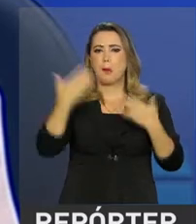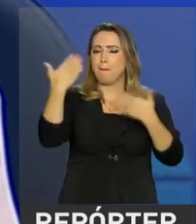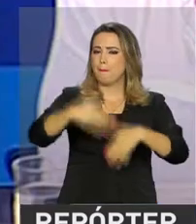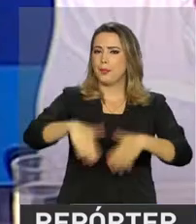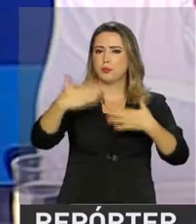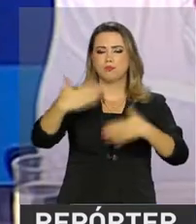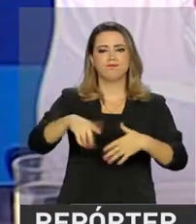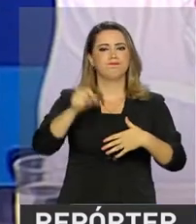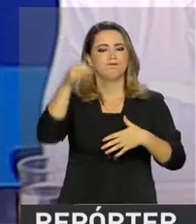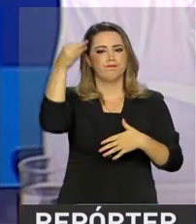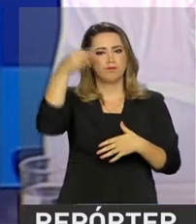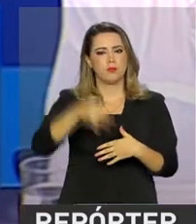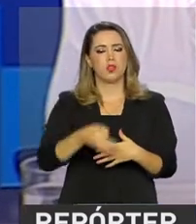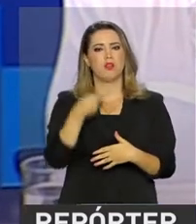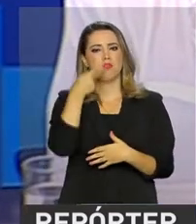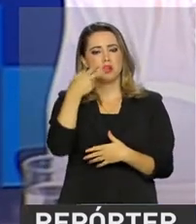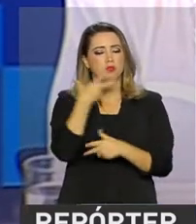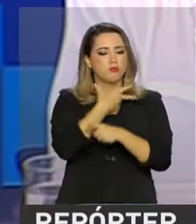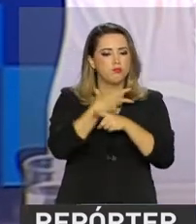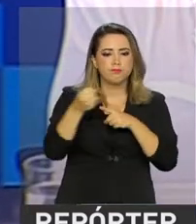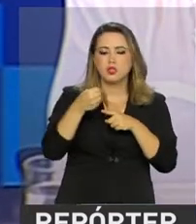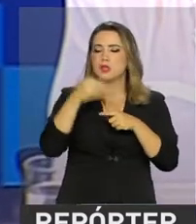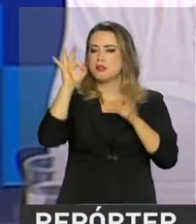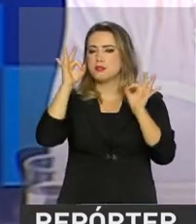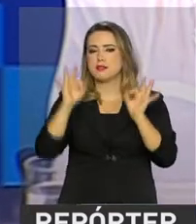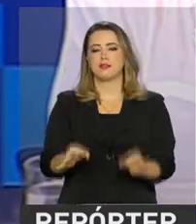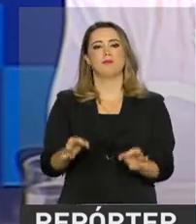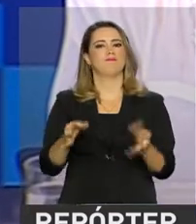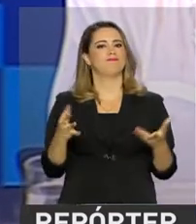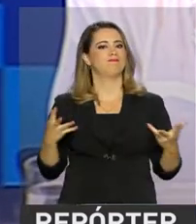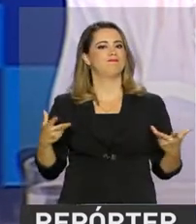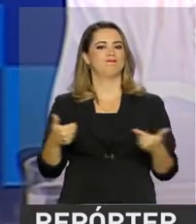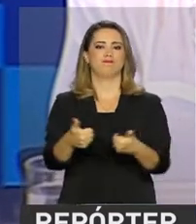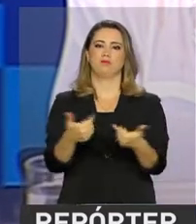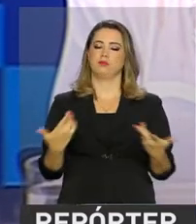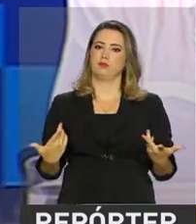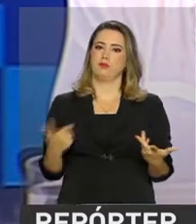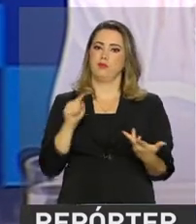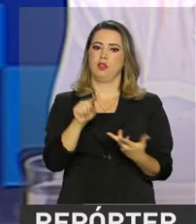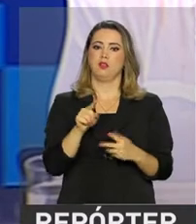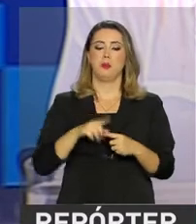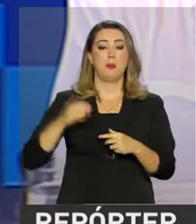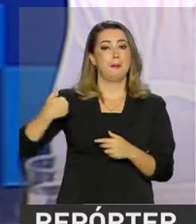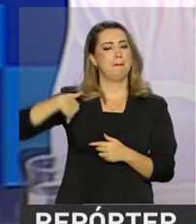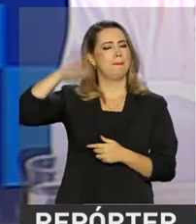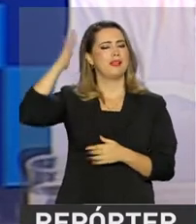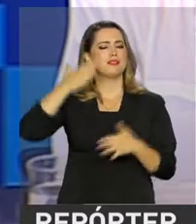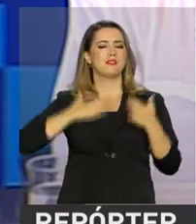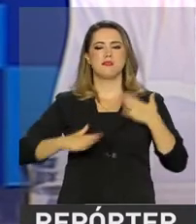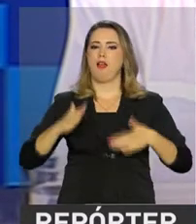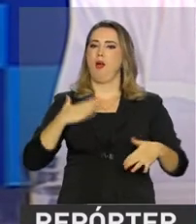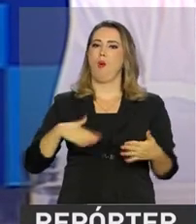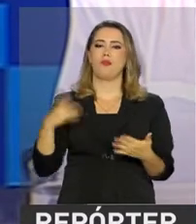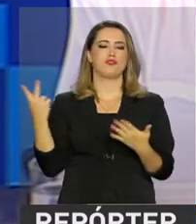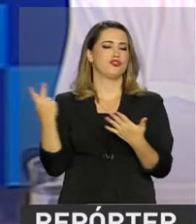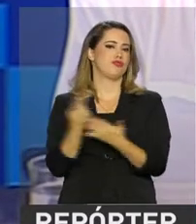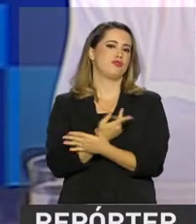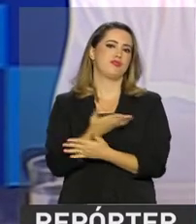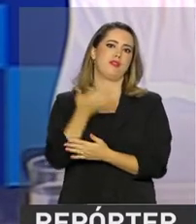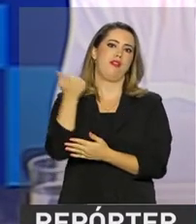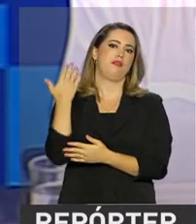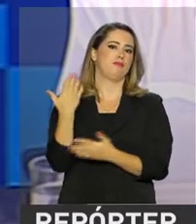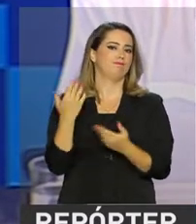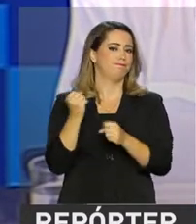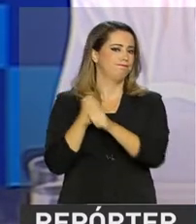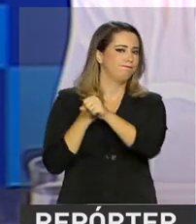posso caracterizar como de sucesso absoluto, total, talvez a mais tranquila aplicação do Enem nos